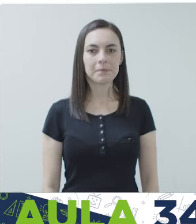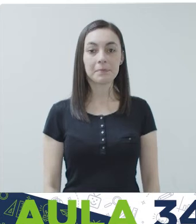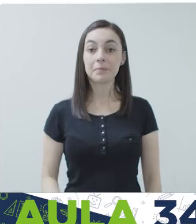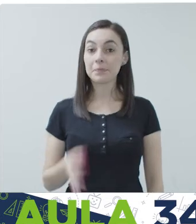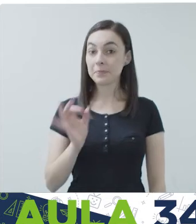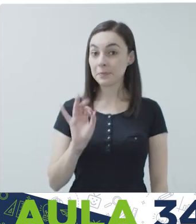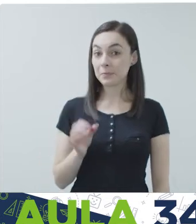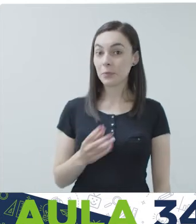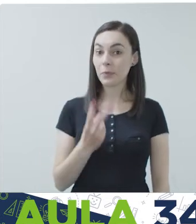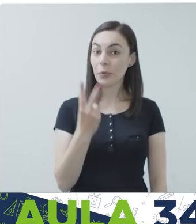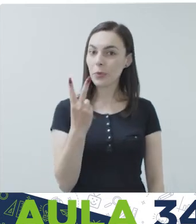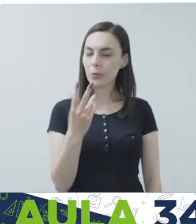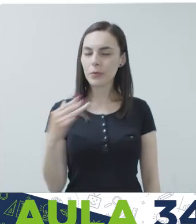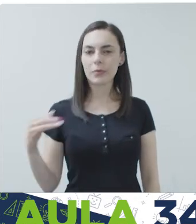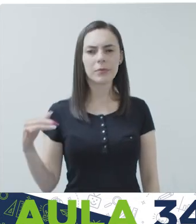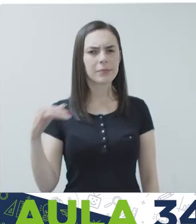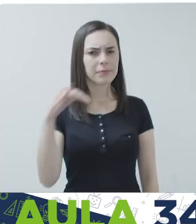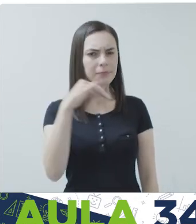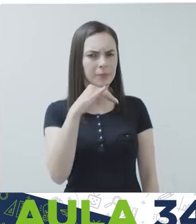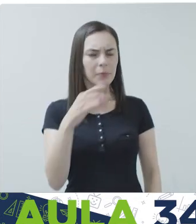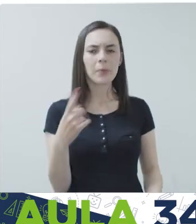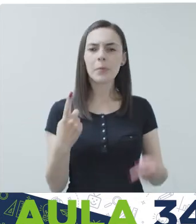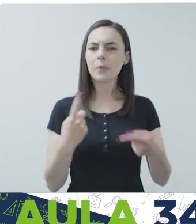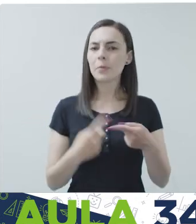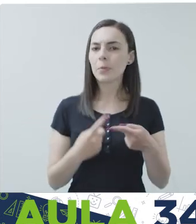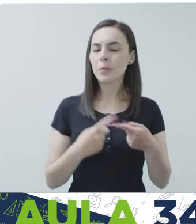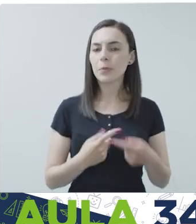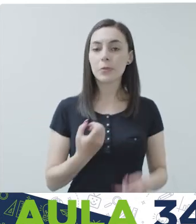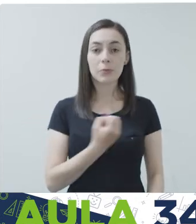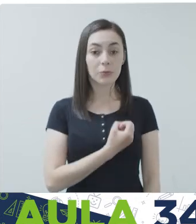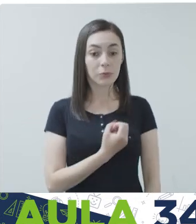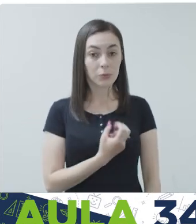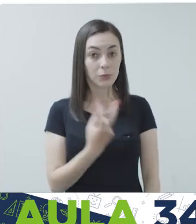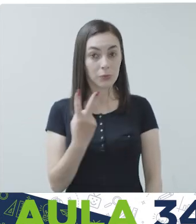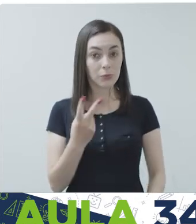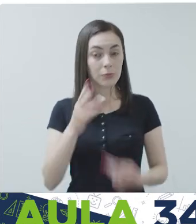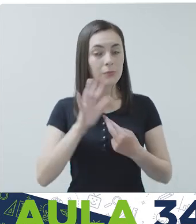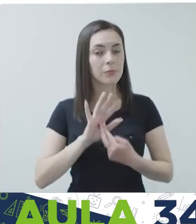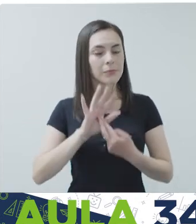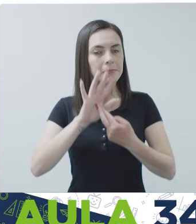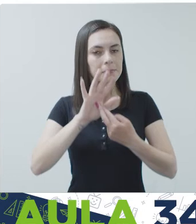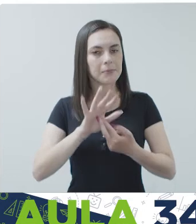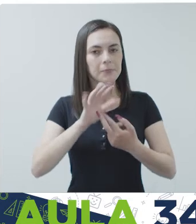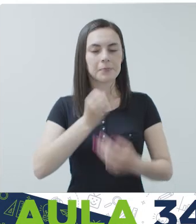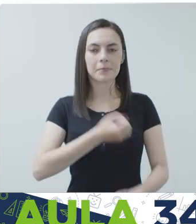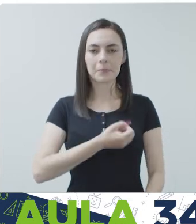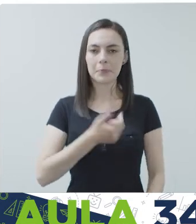Isso, 2 aviões, porque este número representa a quantidade de 2.